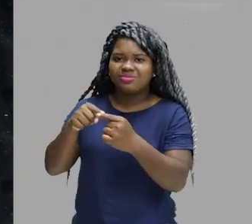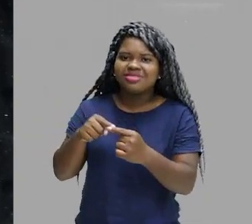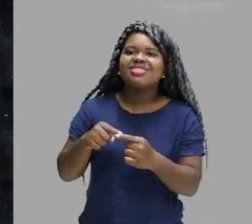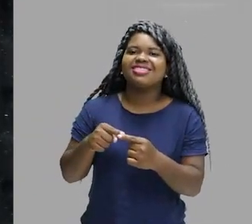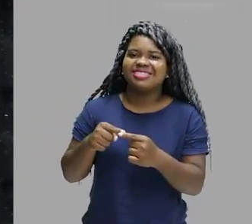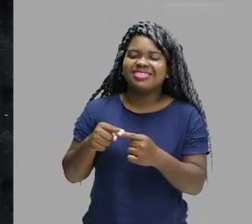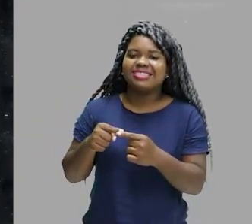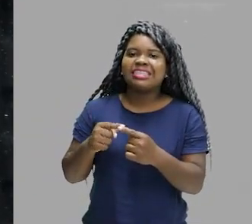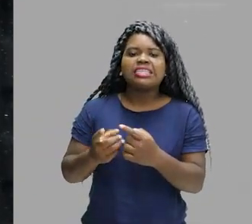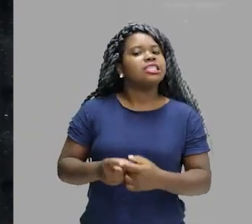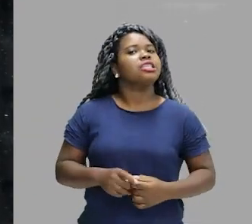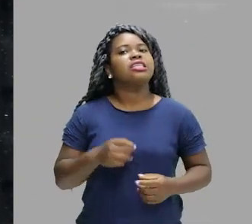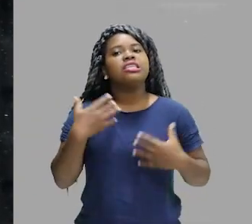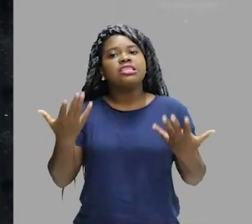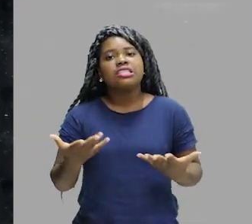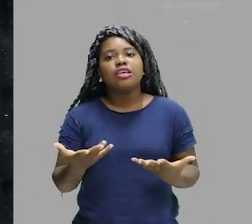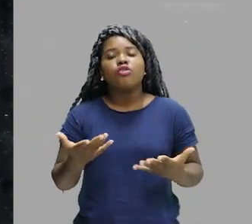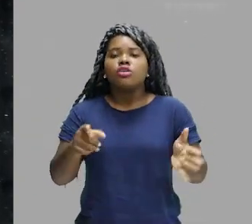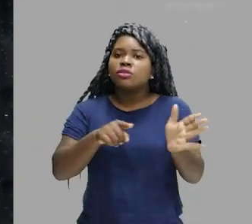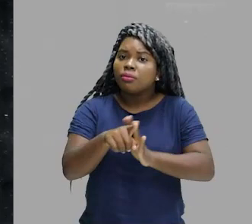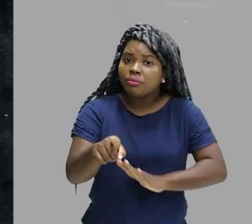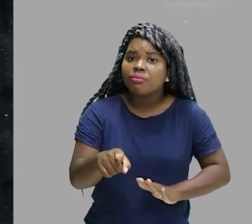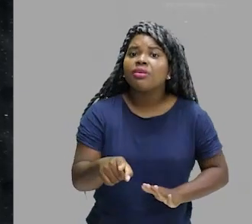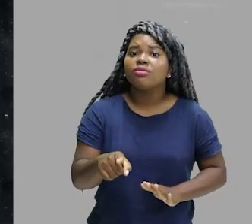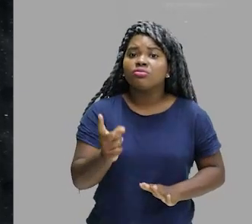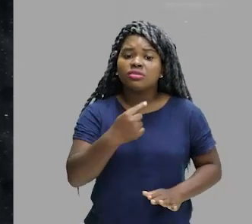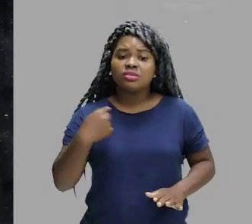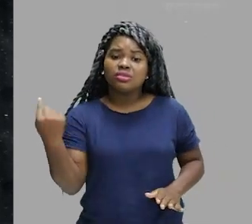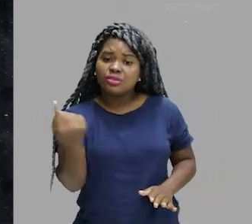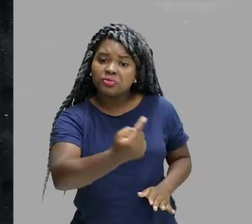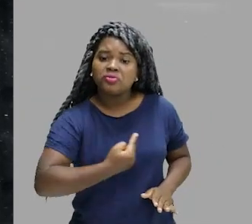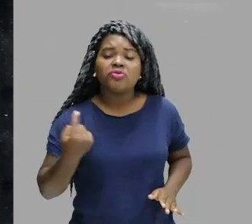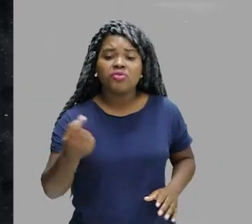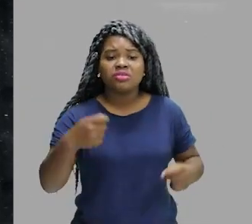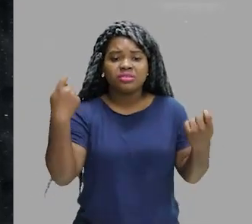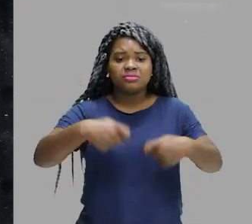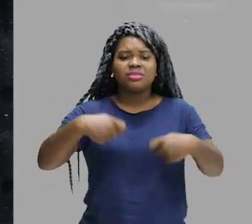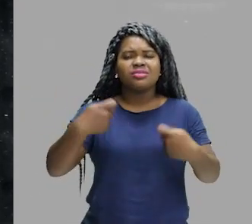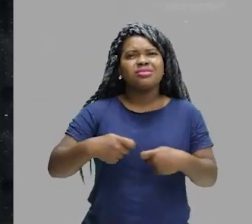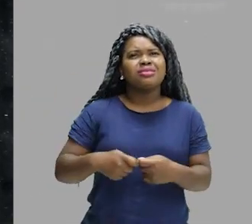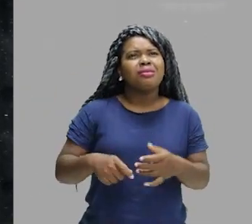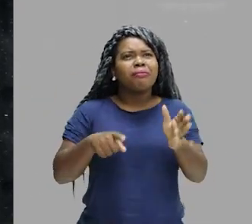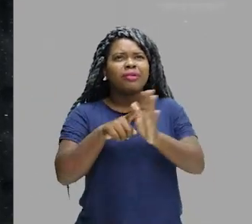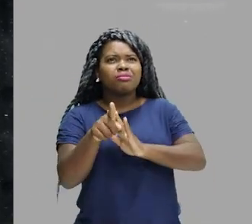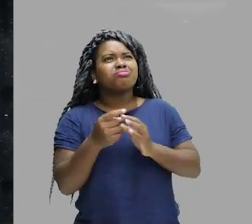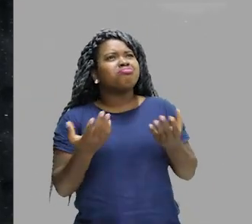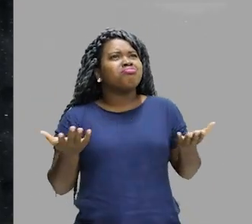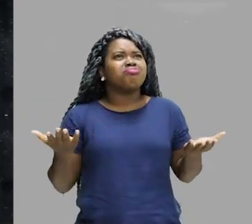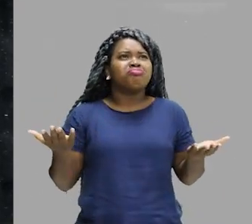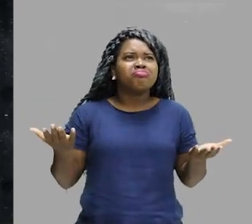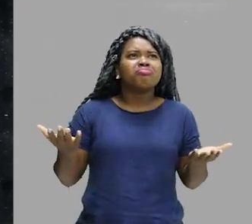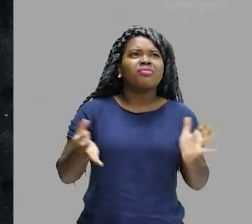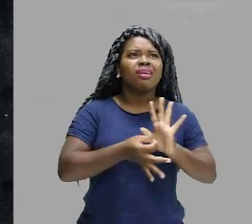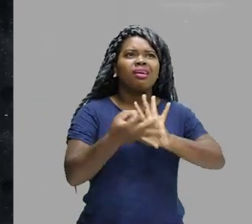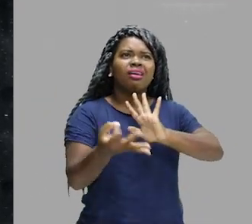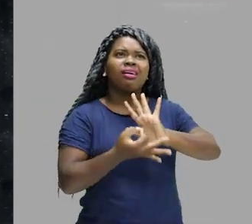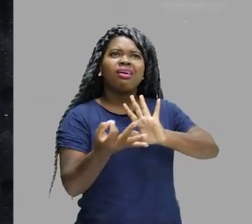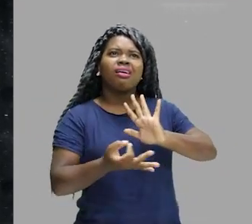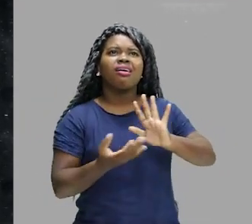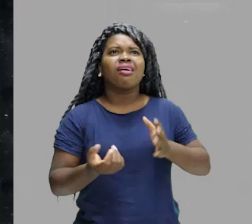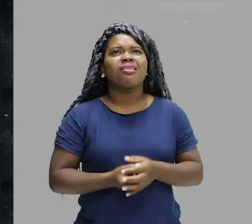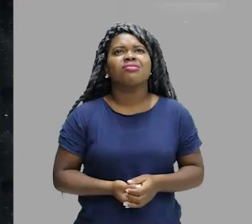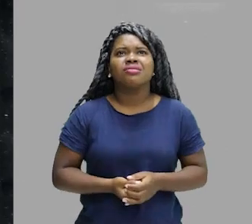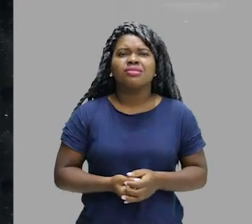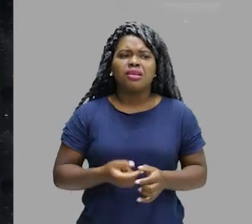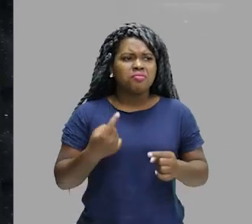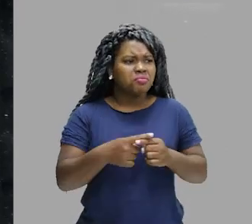justamente as indagações que vocês, como adolescentes e alunos, e a gente também, que vai passando tempo, se pergunta. Eu sempre brinco que existem crises. Uma das crises é depois que eu